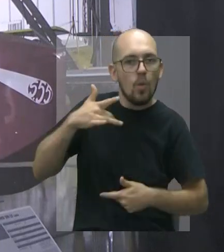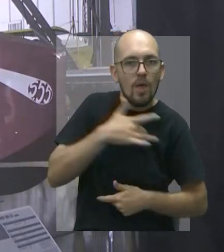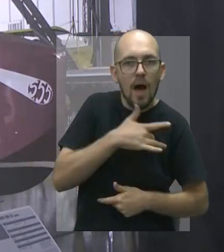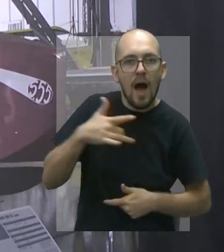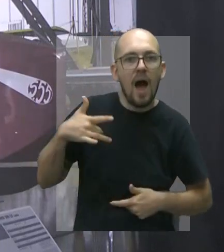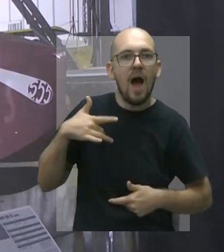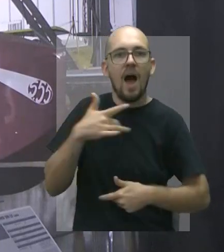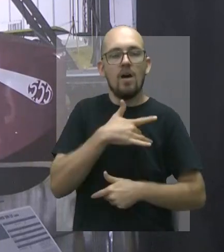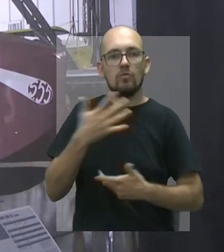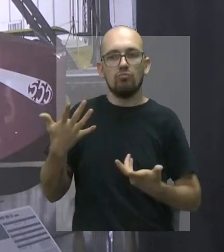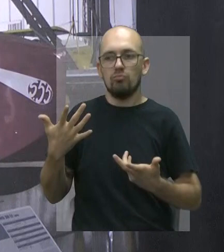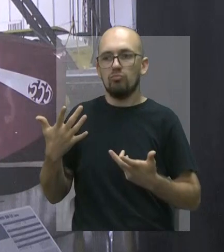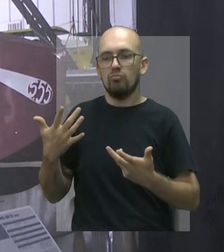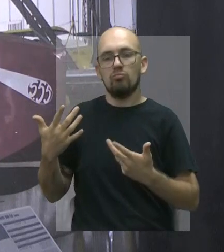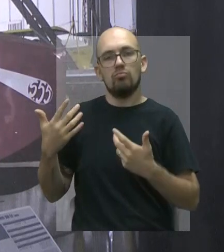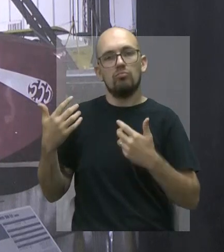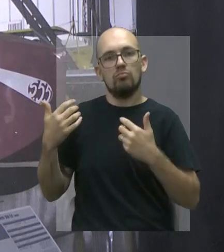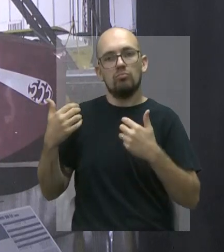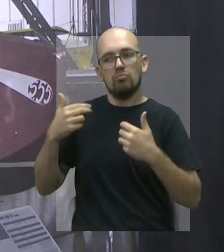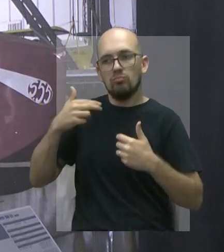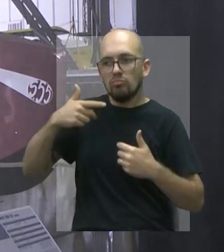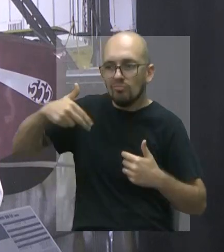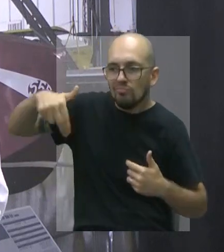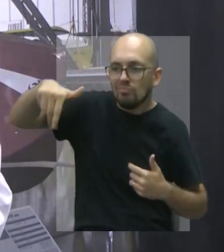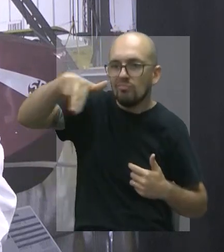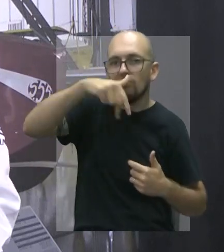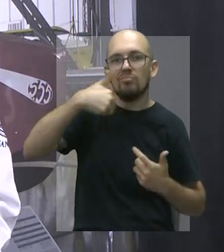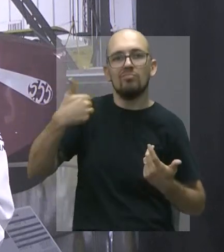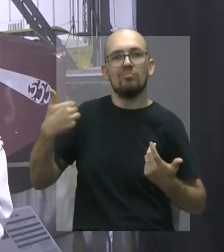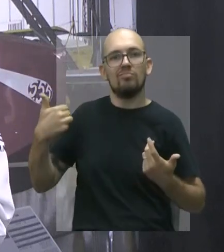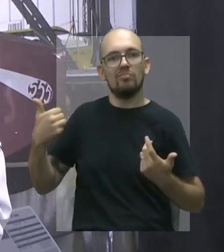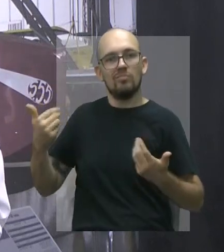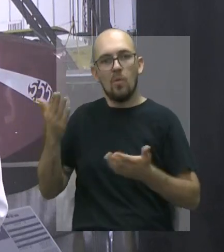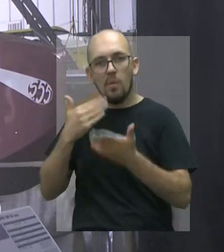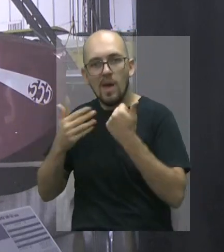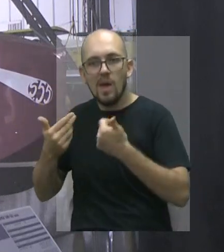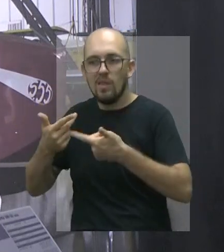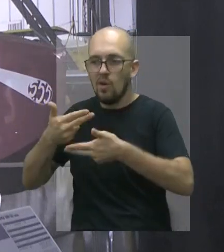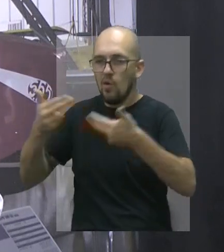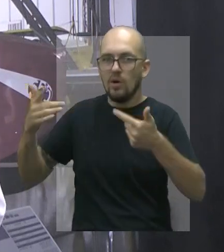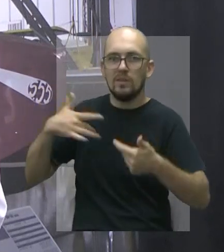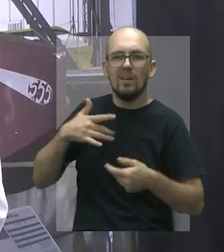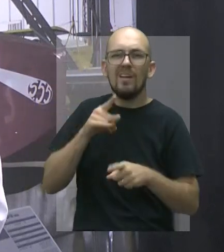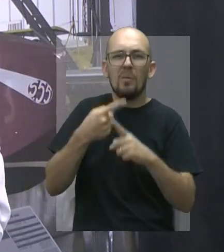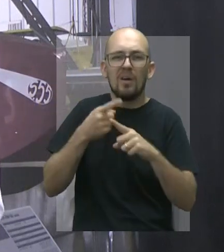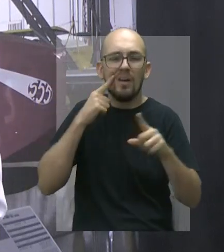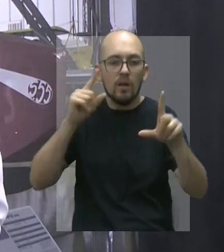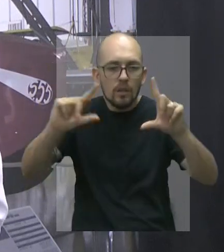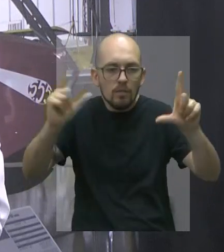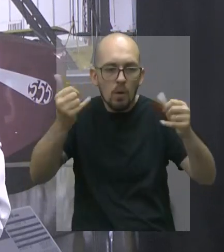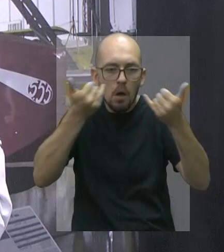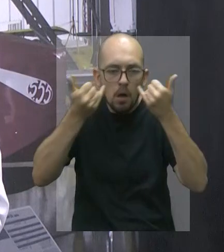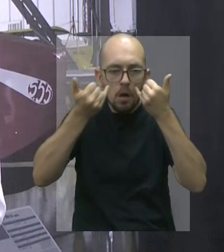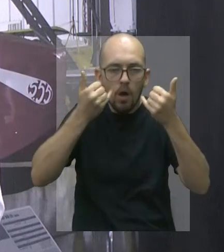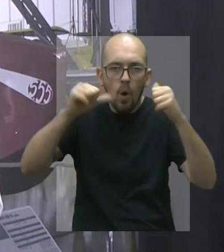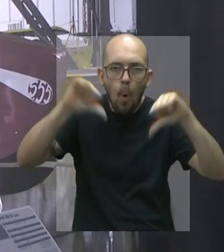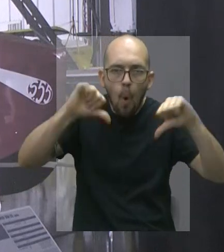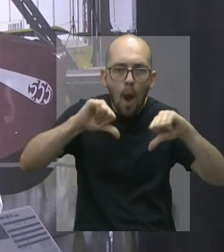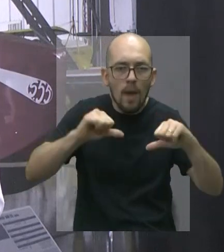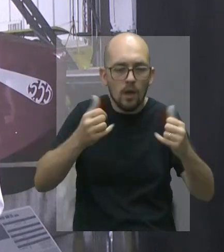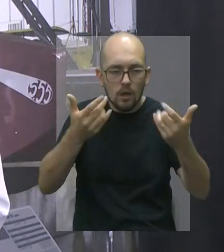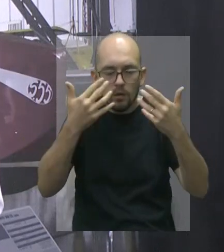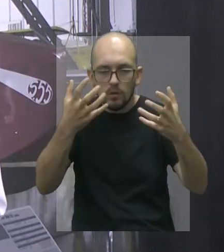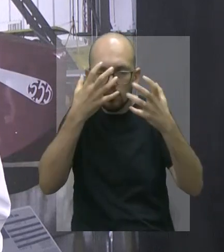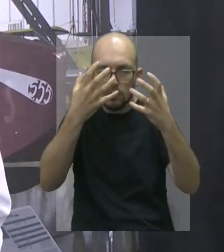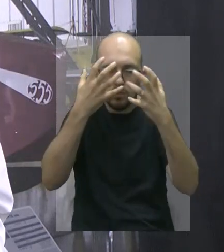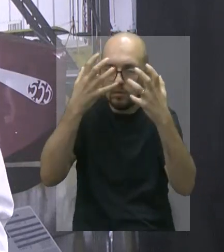proteger, né? Porque dias ruins, né, notícias ruins, situações complicadas,